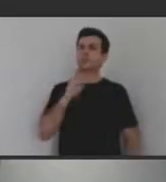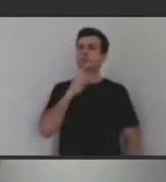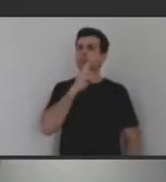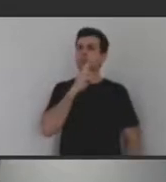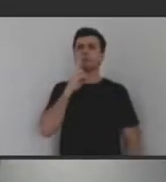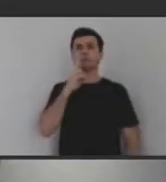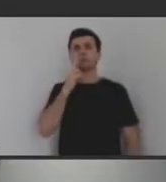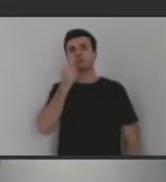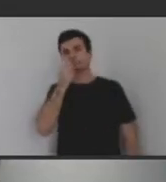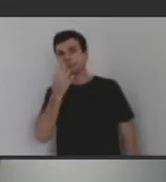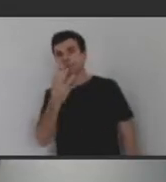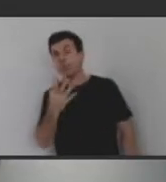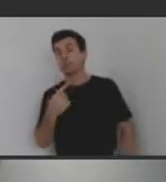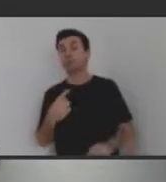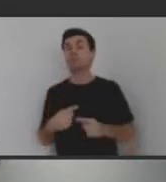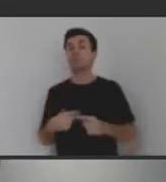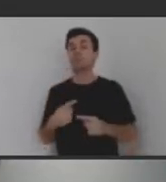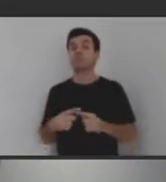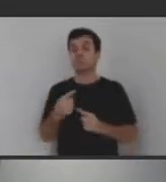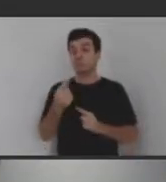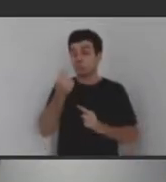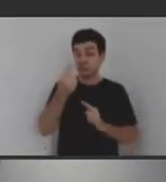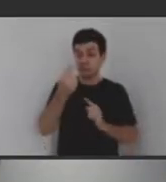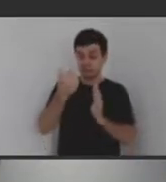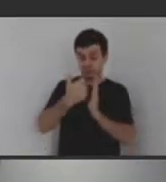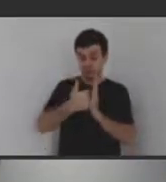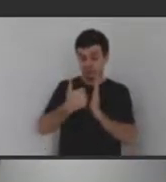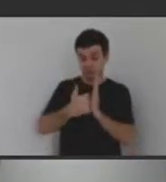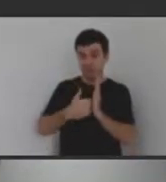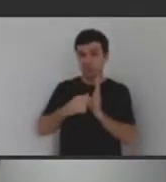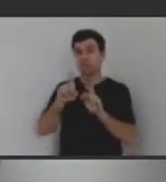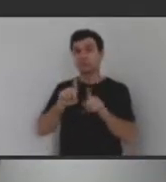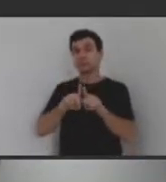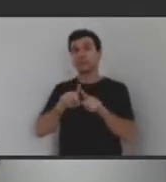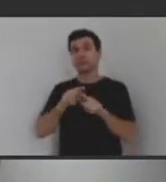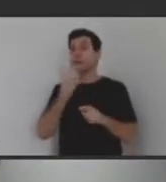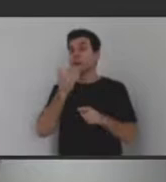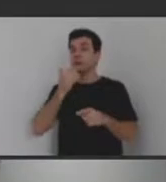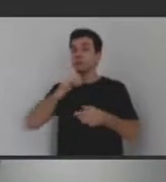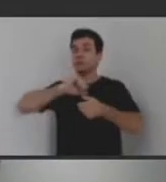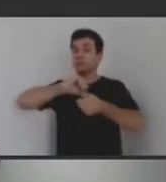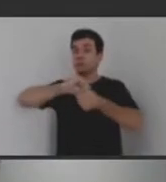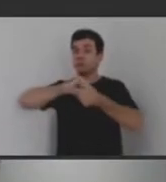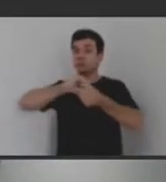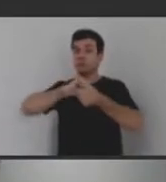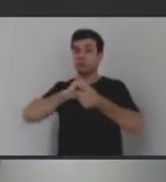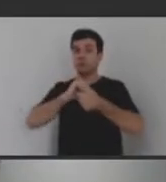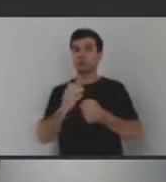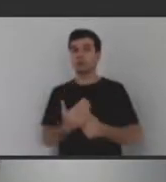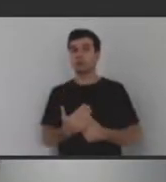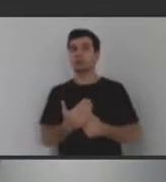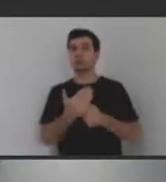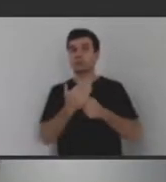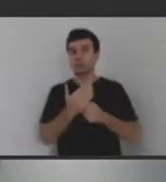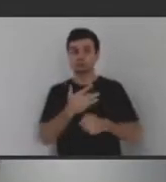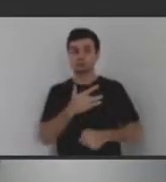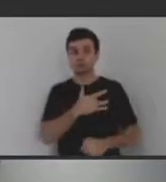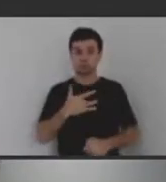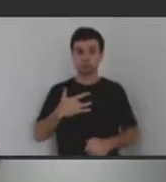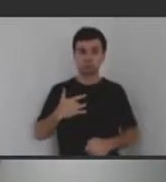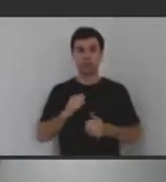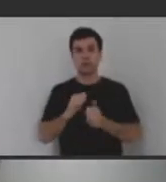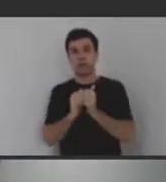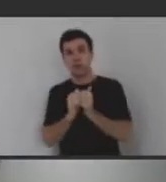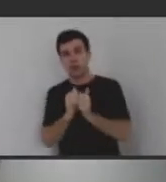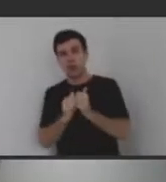deve ao preço da comida, que apresenta ótima qualidade na forma de refeição completa, de alto teor calórico, composto de arroz, feijão,